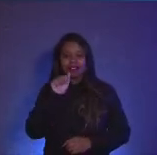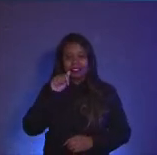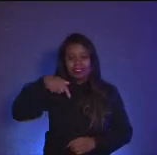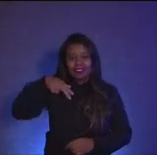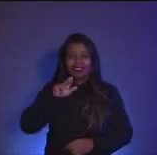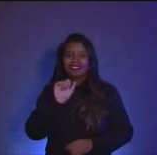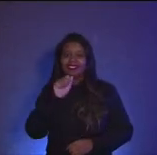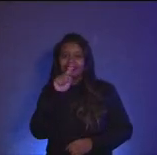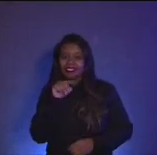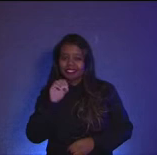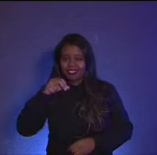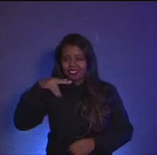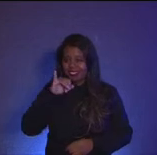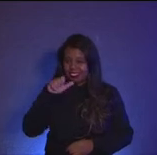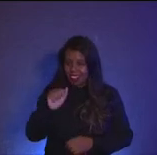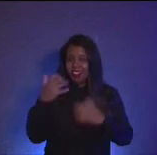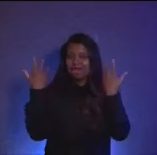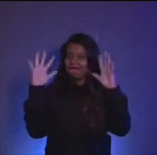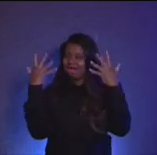da Ambiental Mídia.